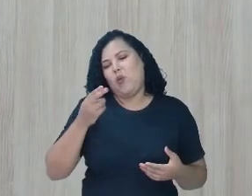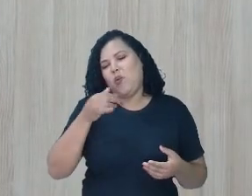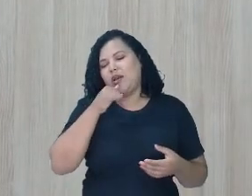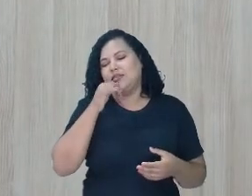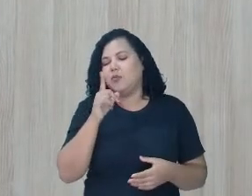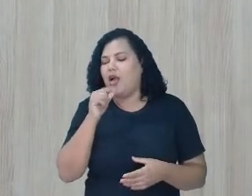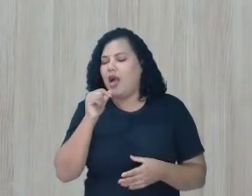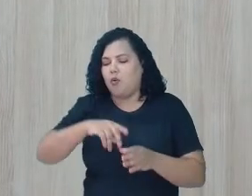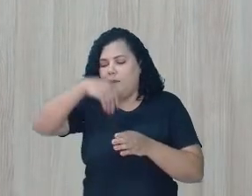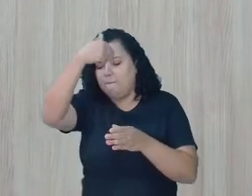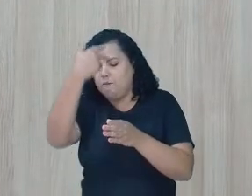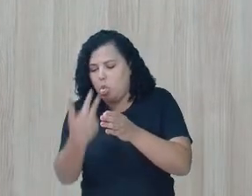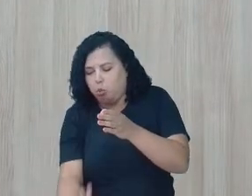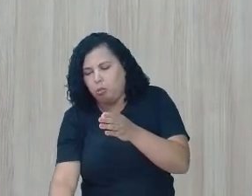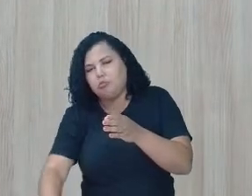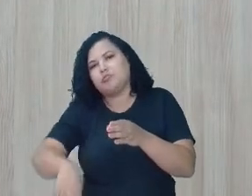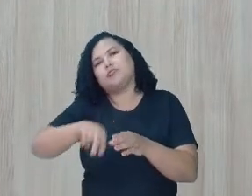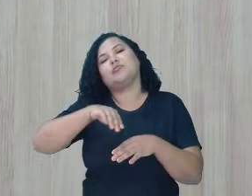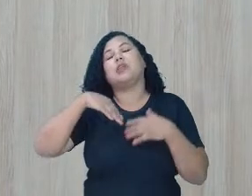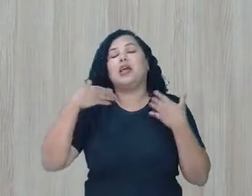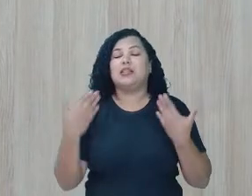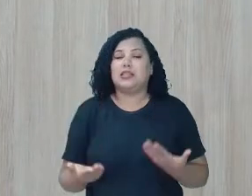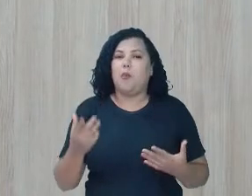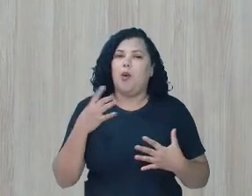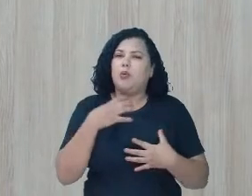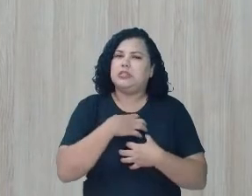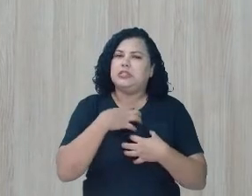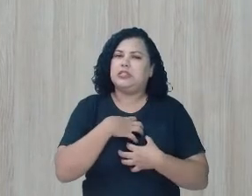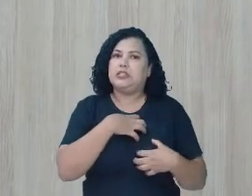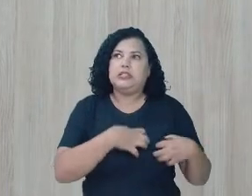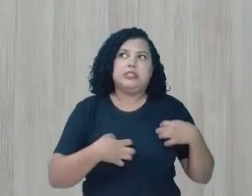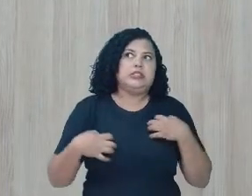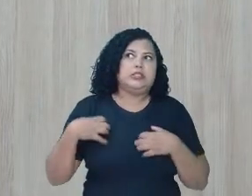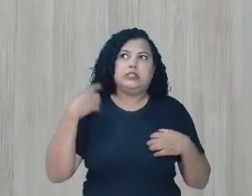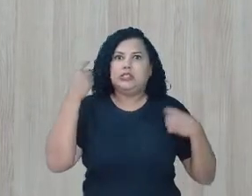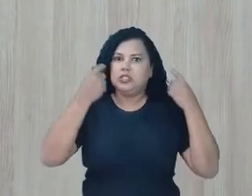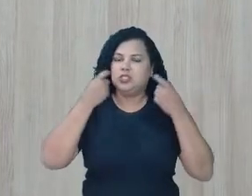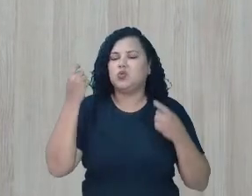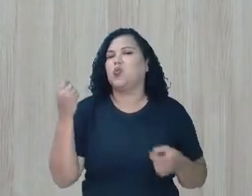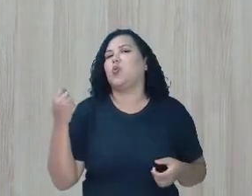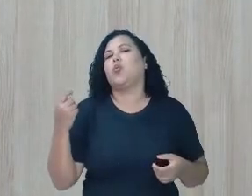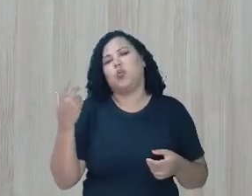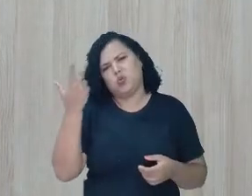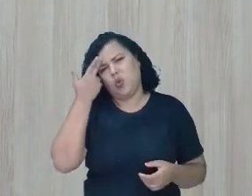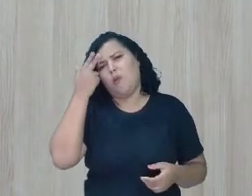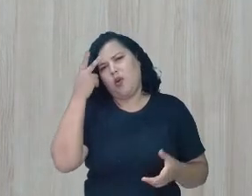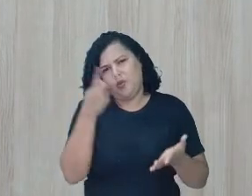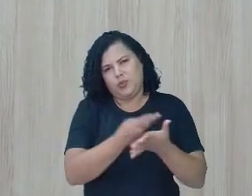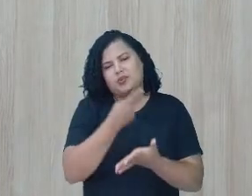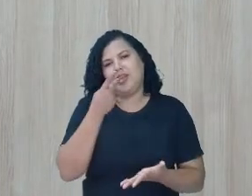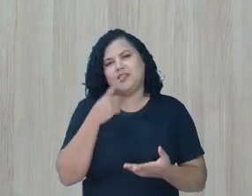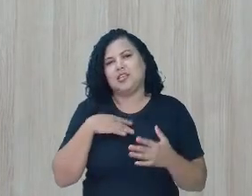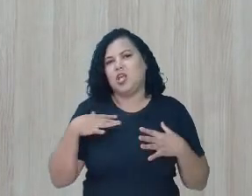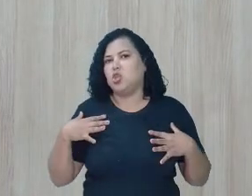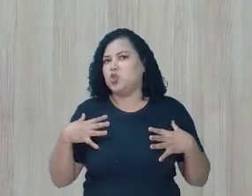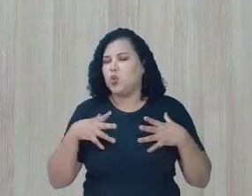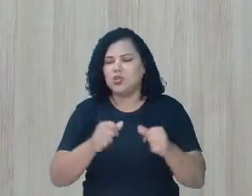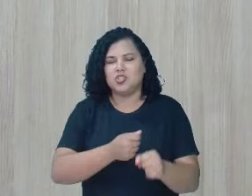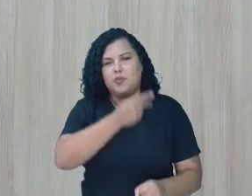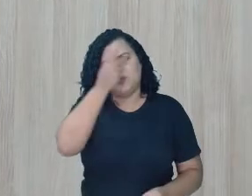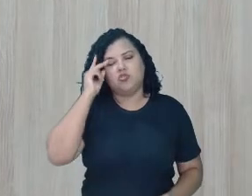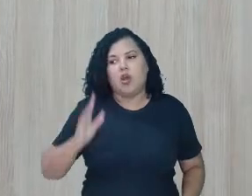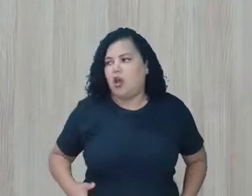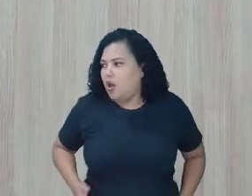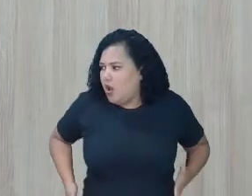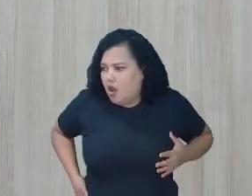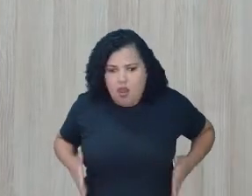da água e a gente não perceber. Então, é uma sensação de desespero muito comum nos dias de hoje, né? Todo mundo já presenciou, colocou a